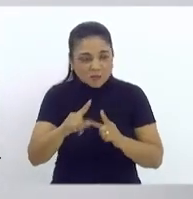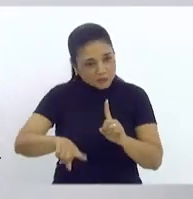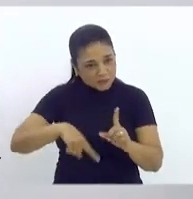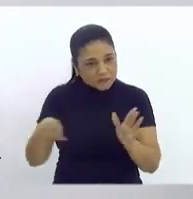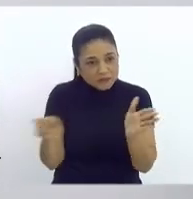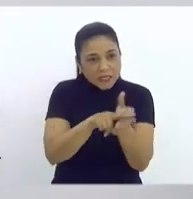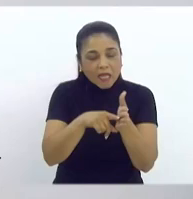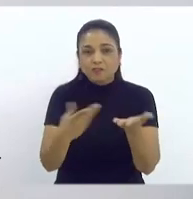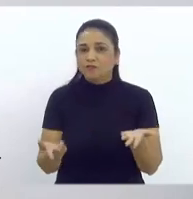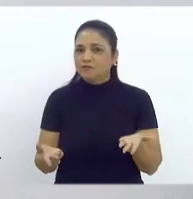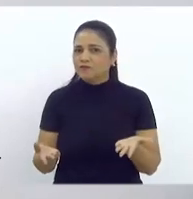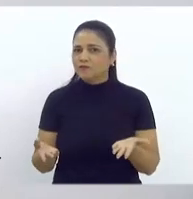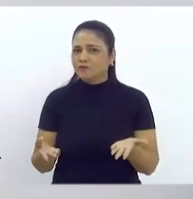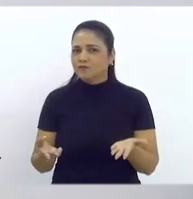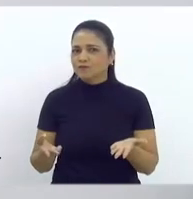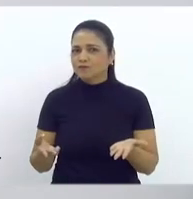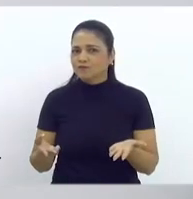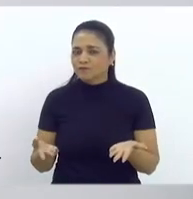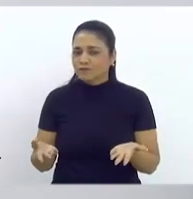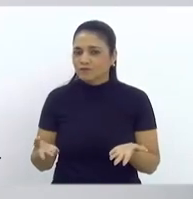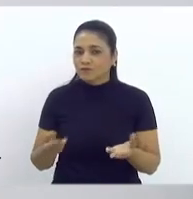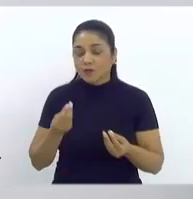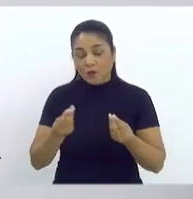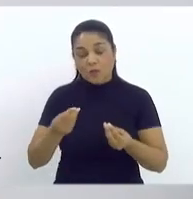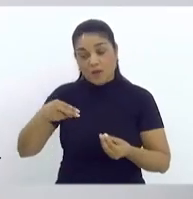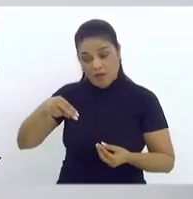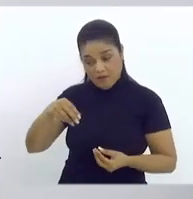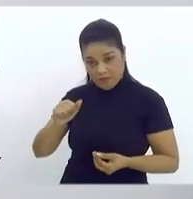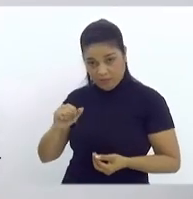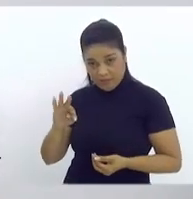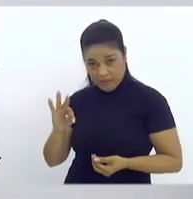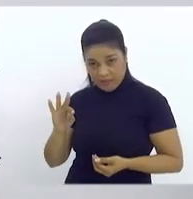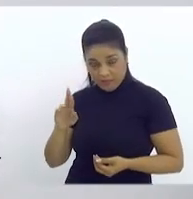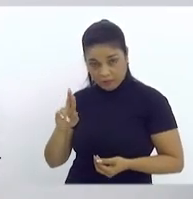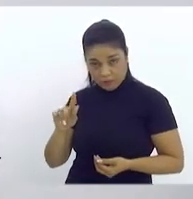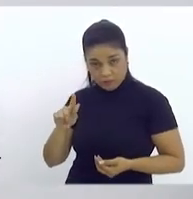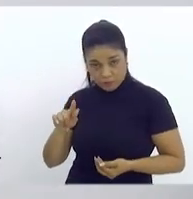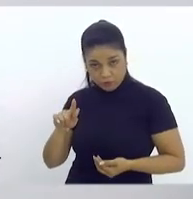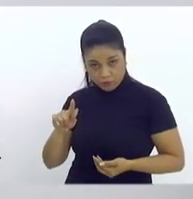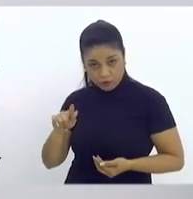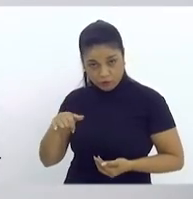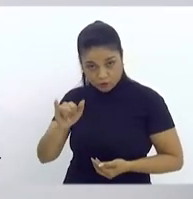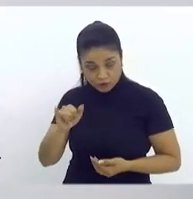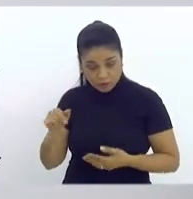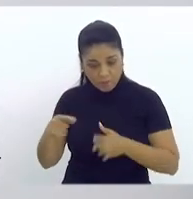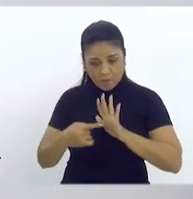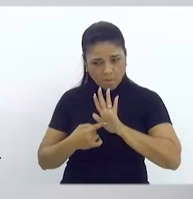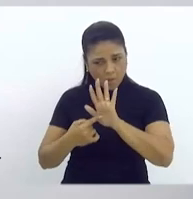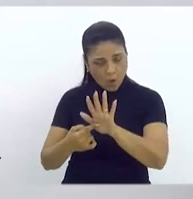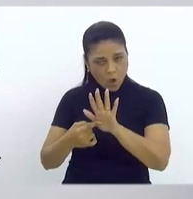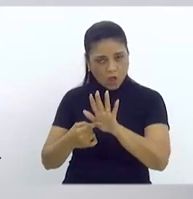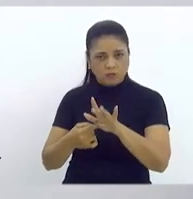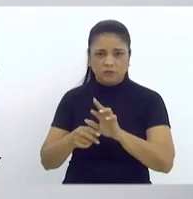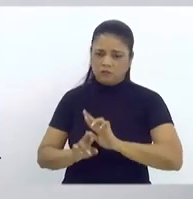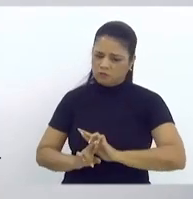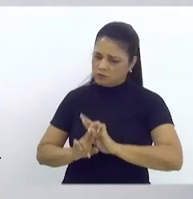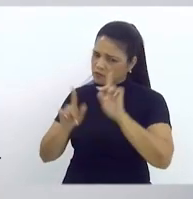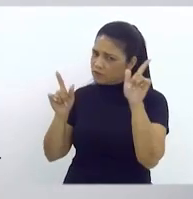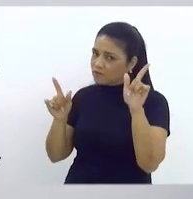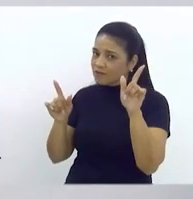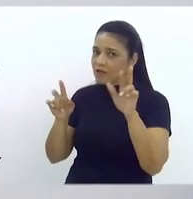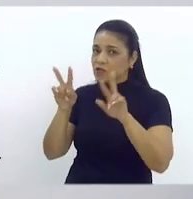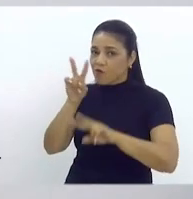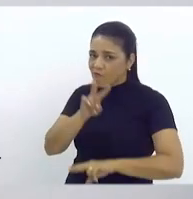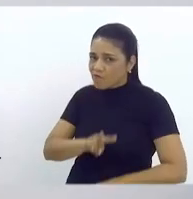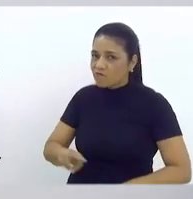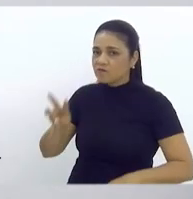caótico. Com a Natuz, pelo que está sendo apresentado, pelo que a gente olha, é um pouco diferente. É, a empresa, acho que pagou uma